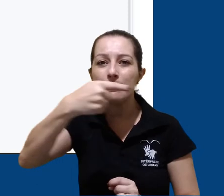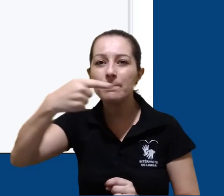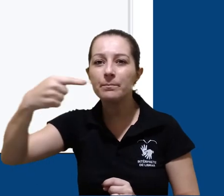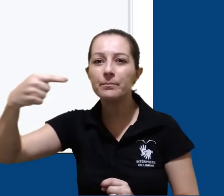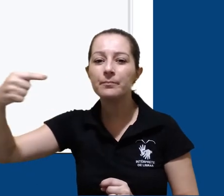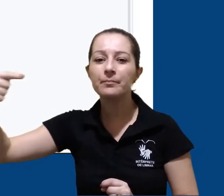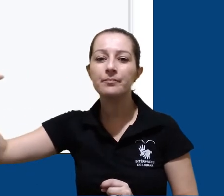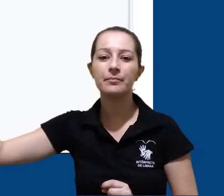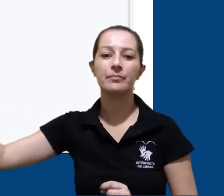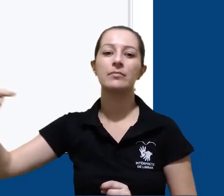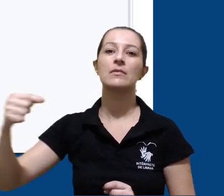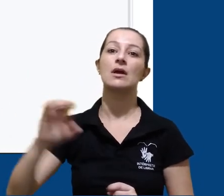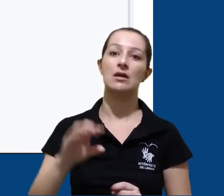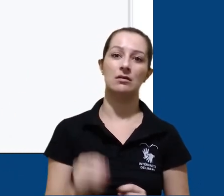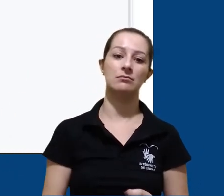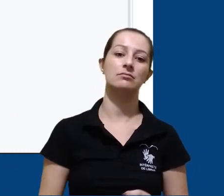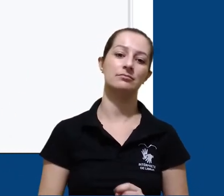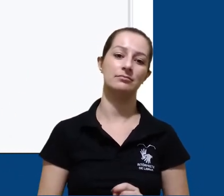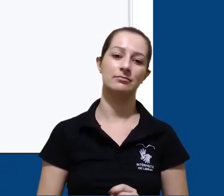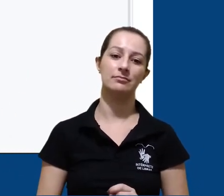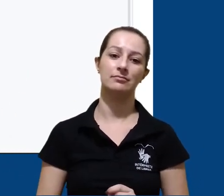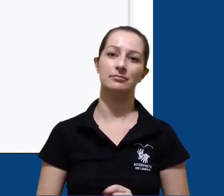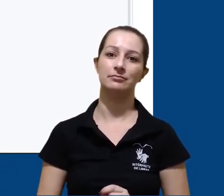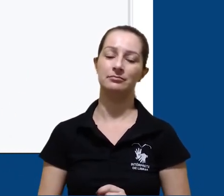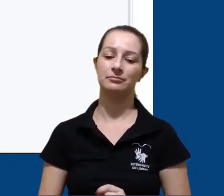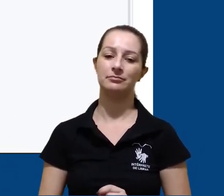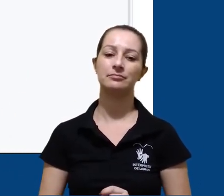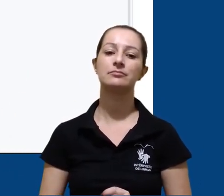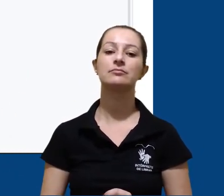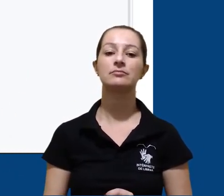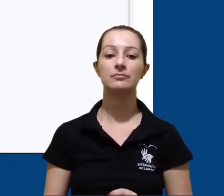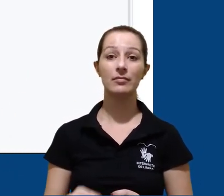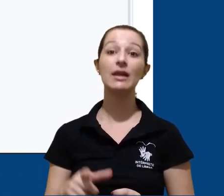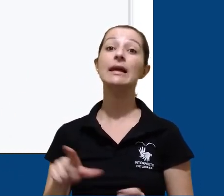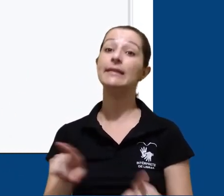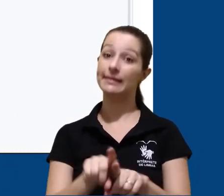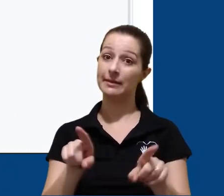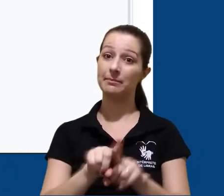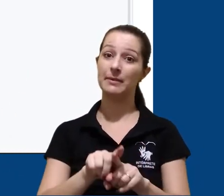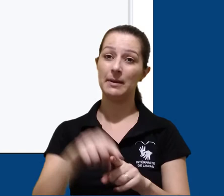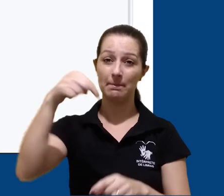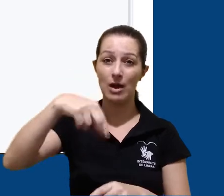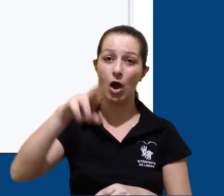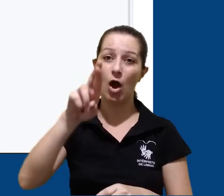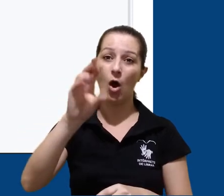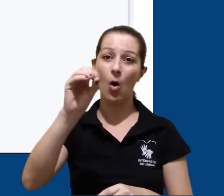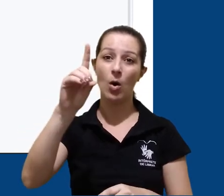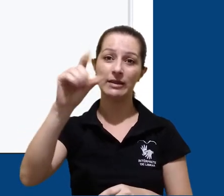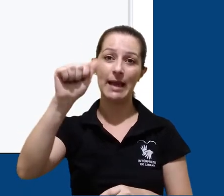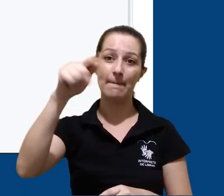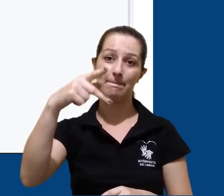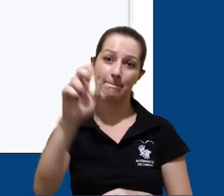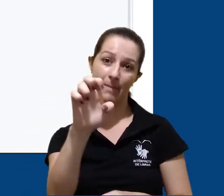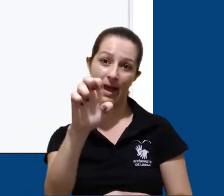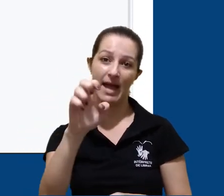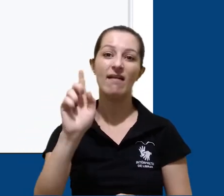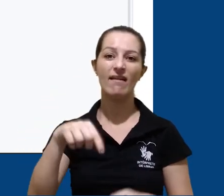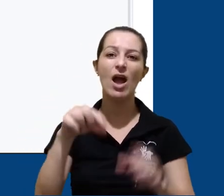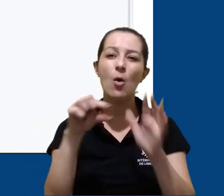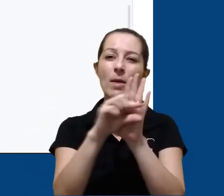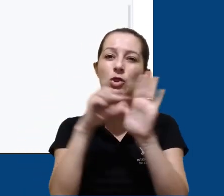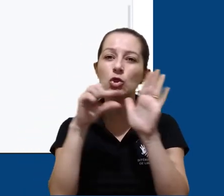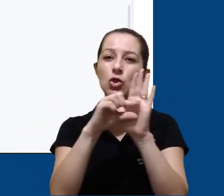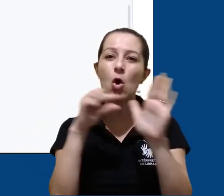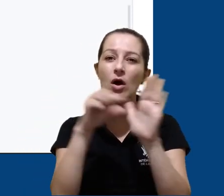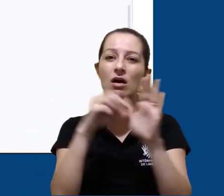linha de ponta a ponta na nossa folha de texto a e por último a nota de rodapé que crie